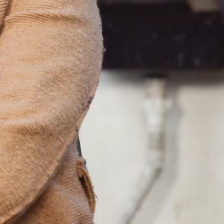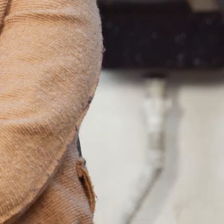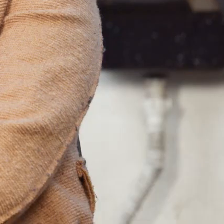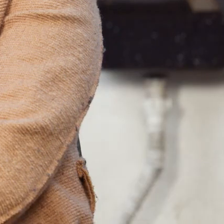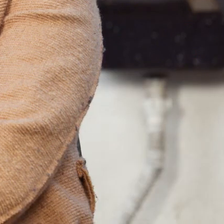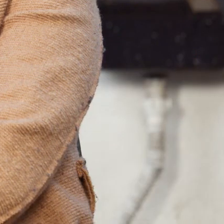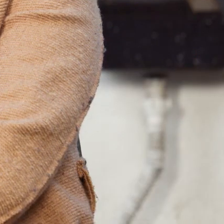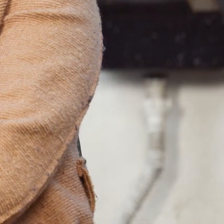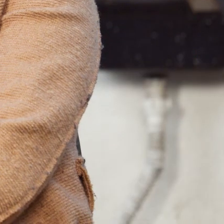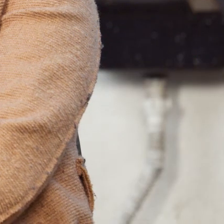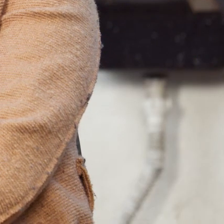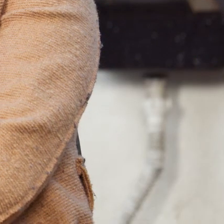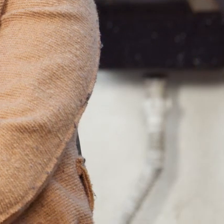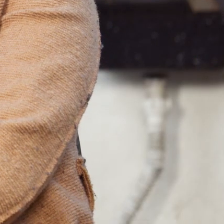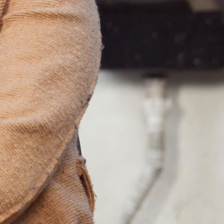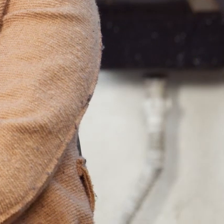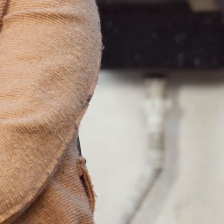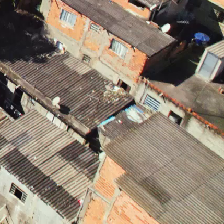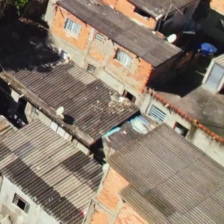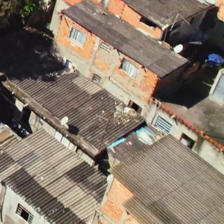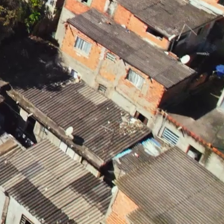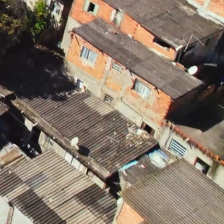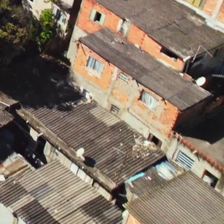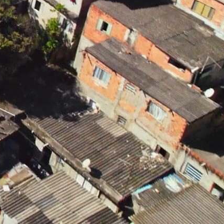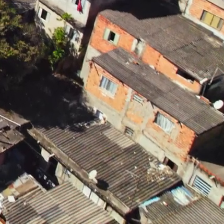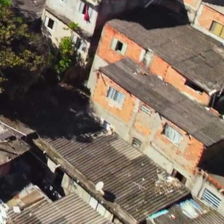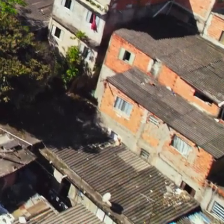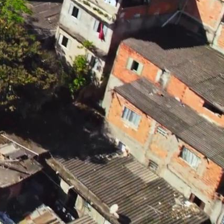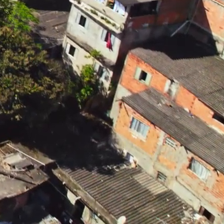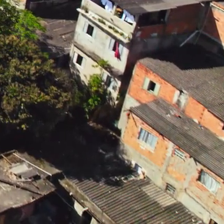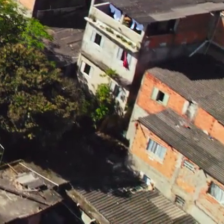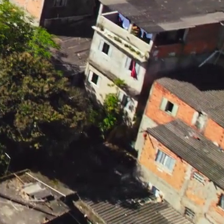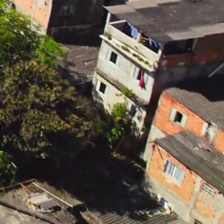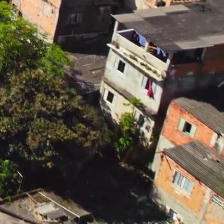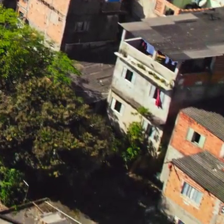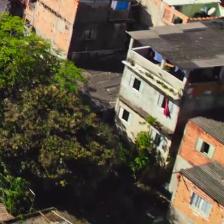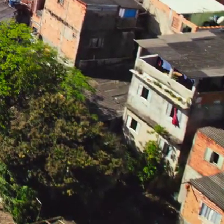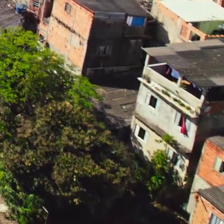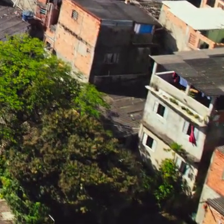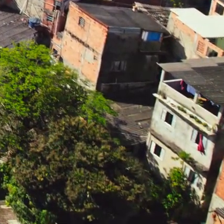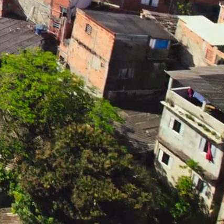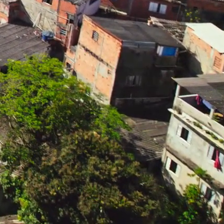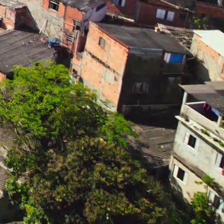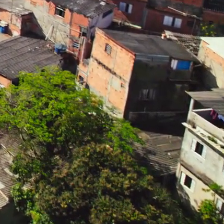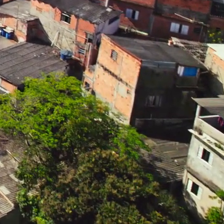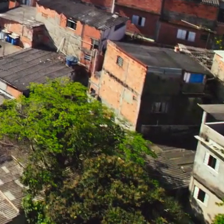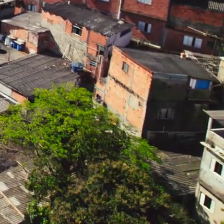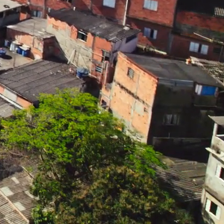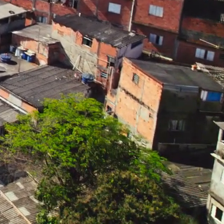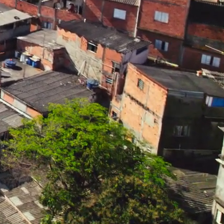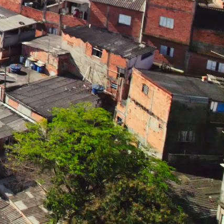último censo, mais de 4,5 milhões de habitantes, né? São várias Zona Lestes, né? Primeiro, acho que começa aí, porque é